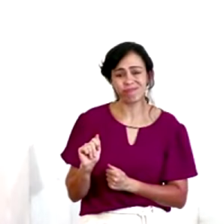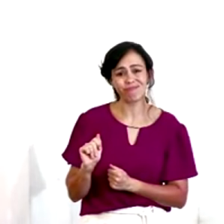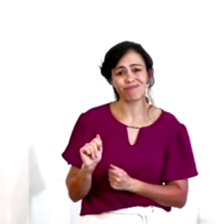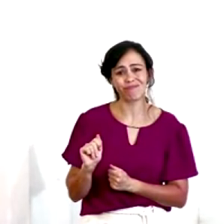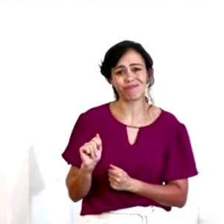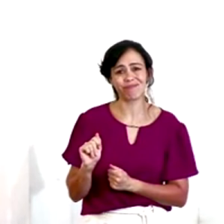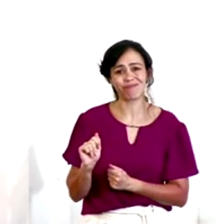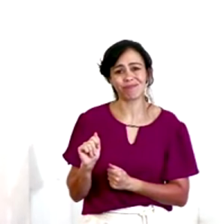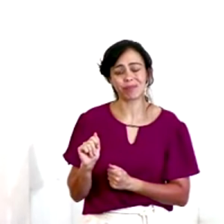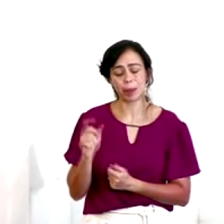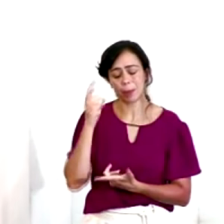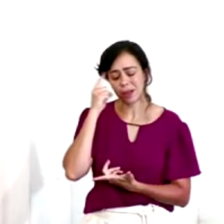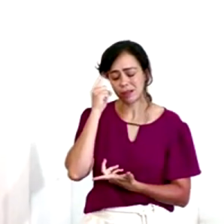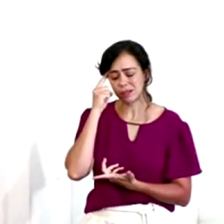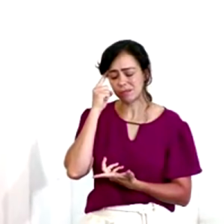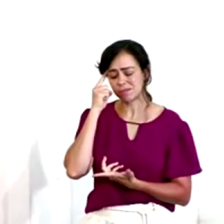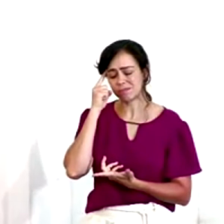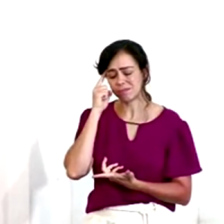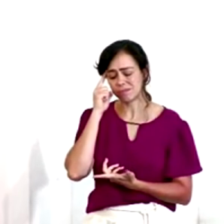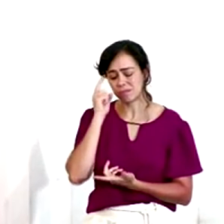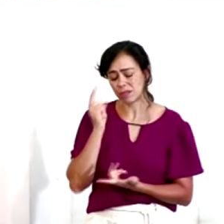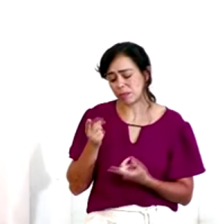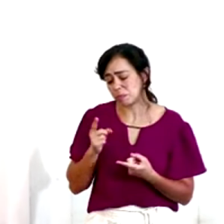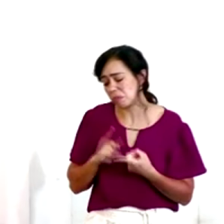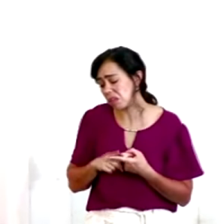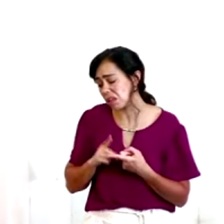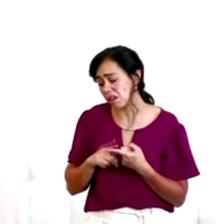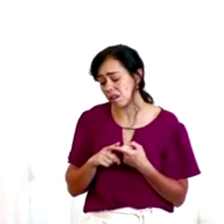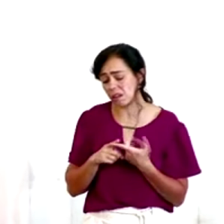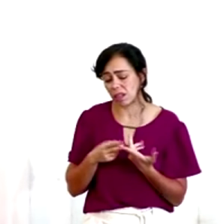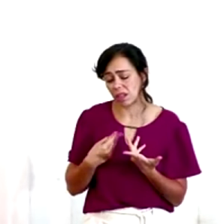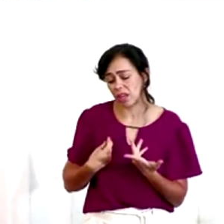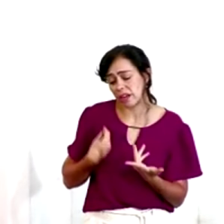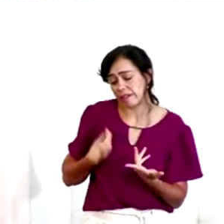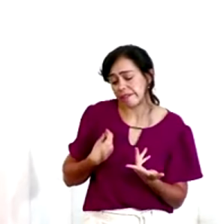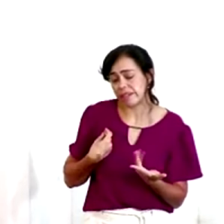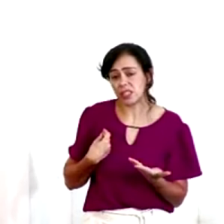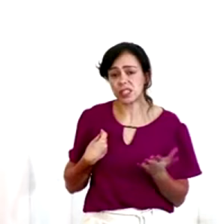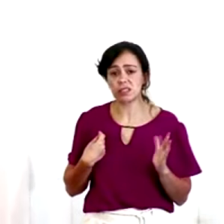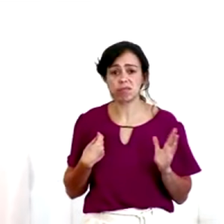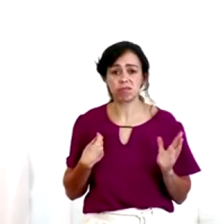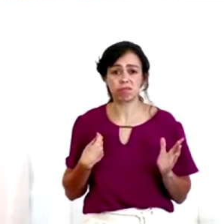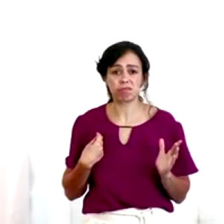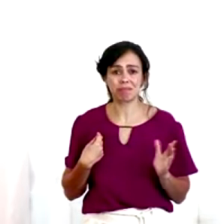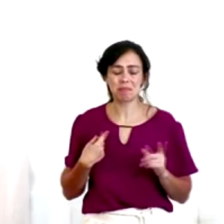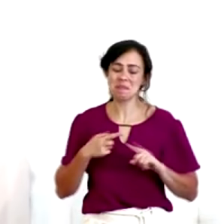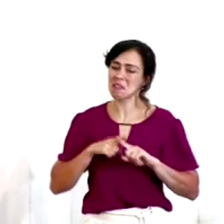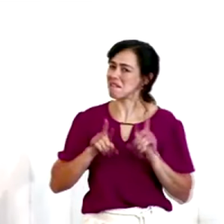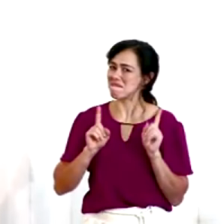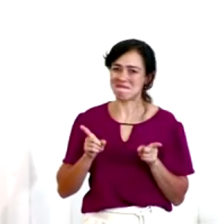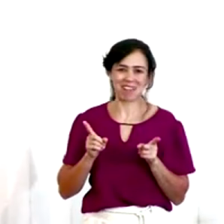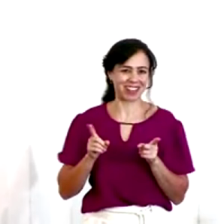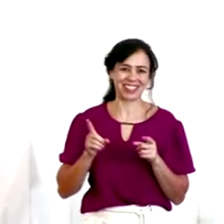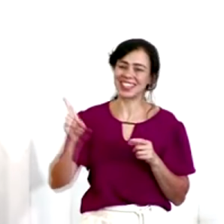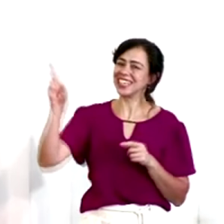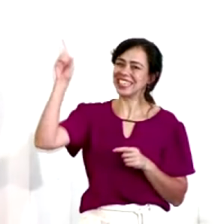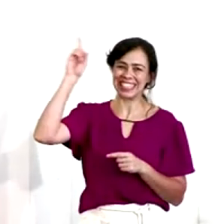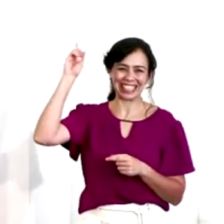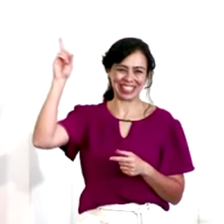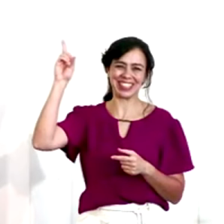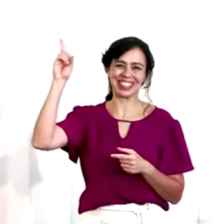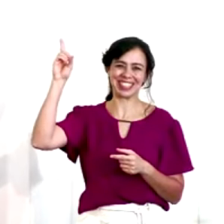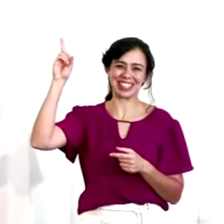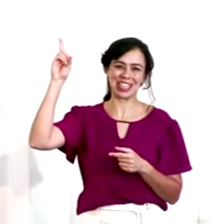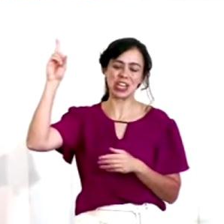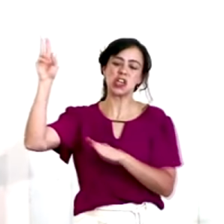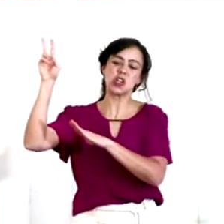não há mais sentido para viver. Mas aqui, na história, no espaço e no tempo, Deus intervém